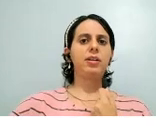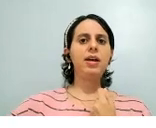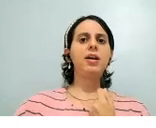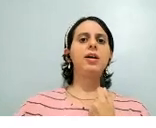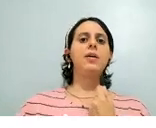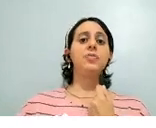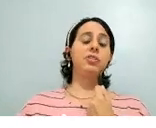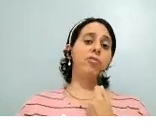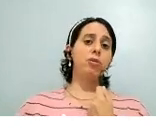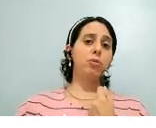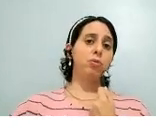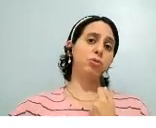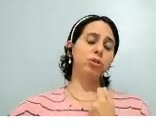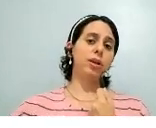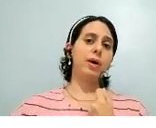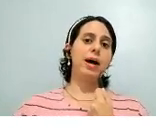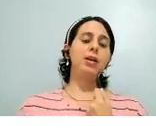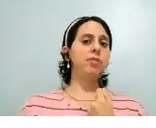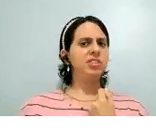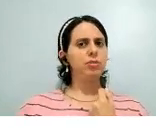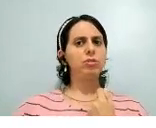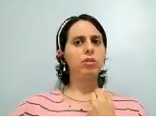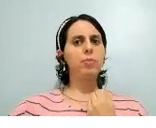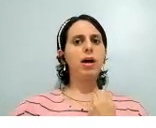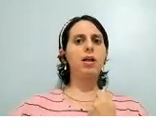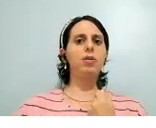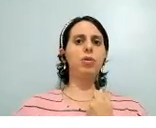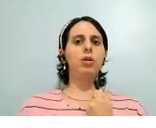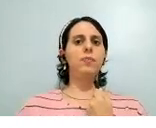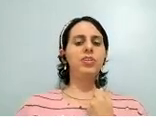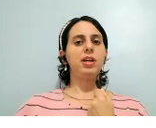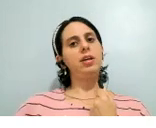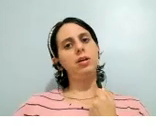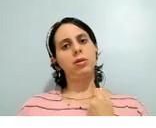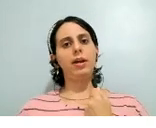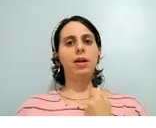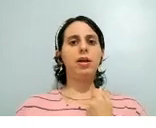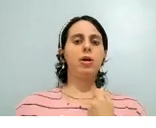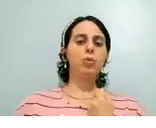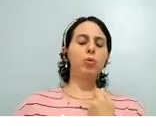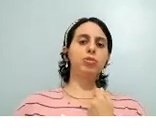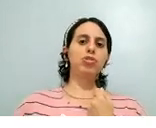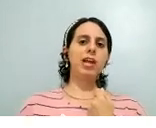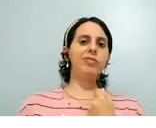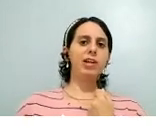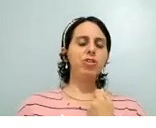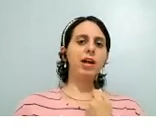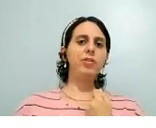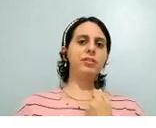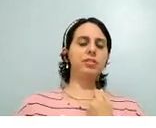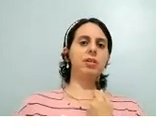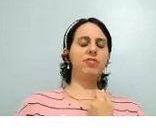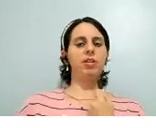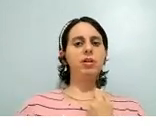puder, né? Se for o seu trabalho, avisa no seu trabalho, que aí o seu chefe vai te